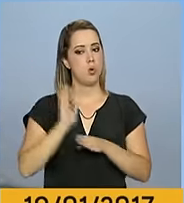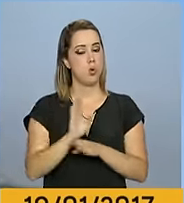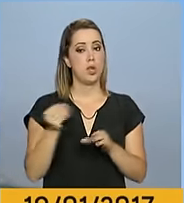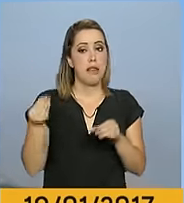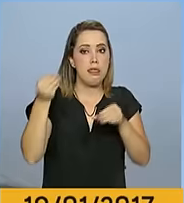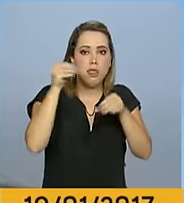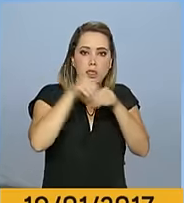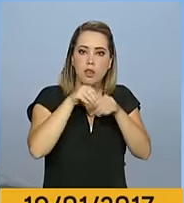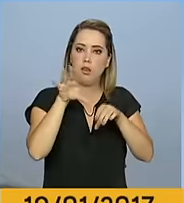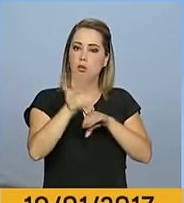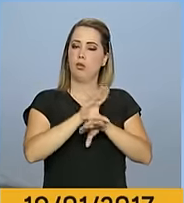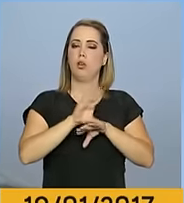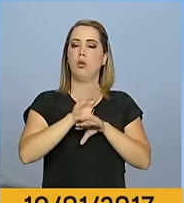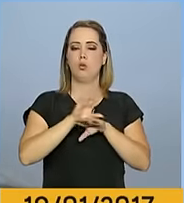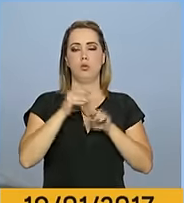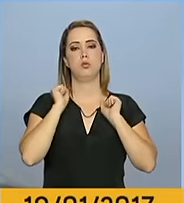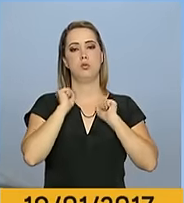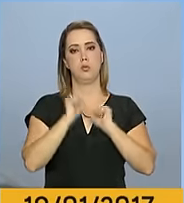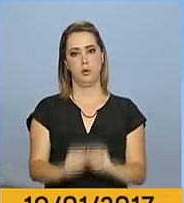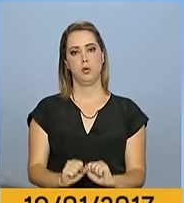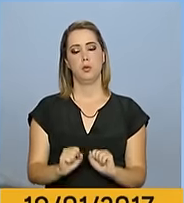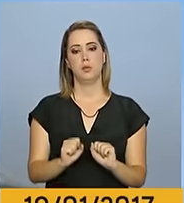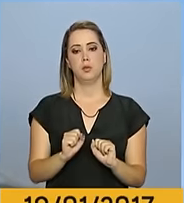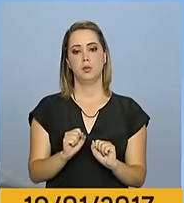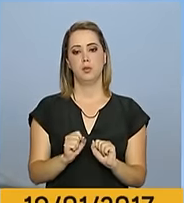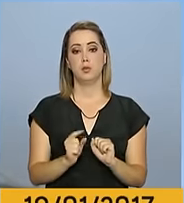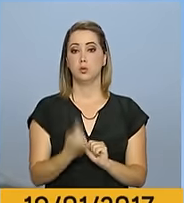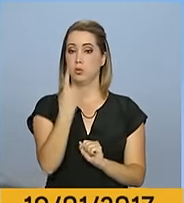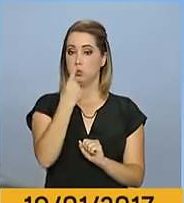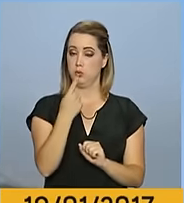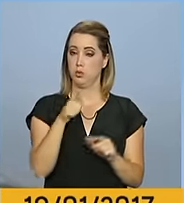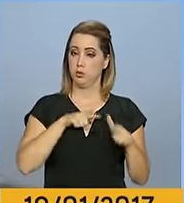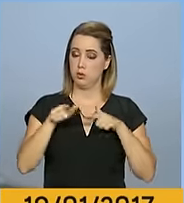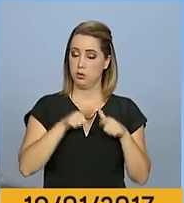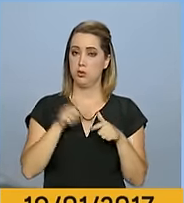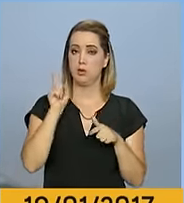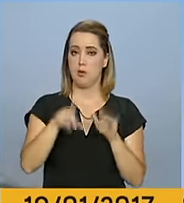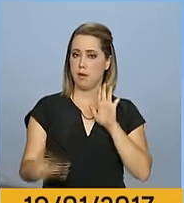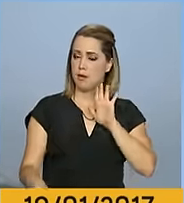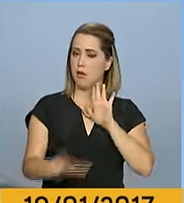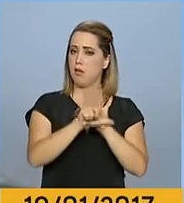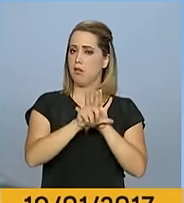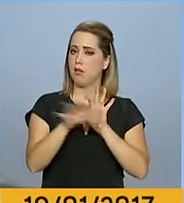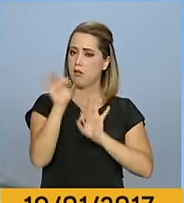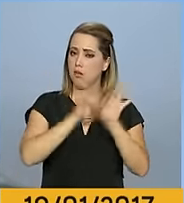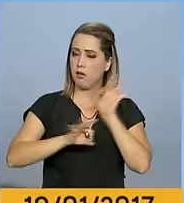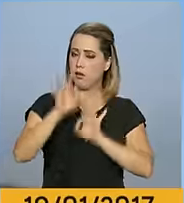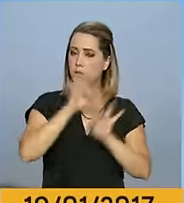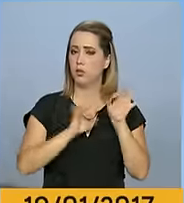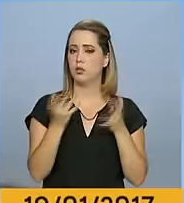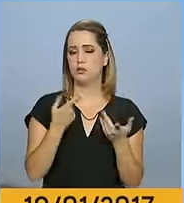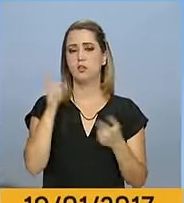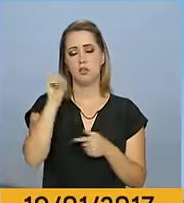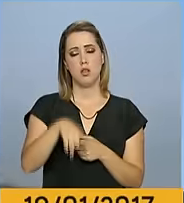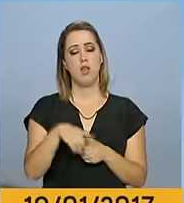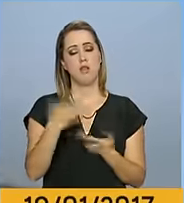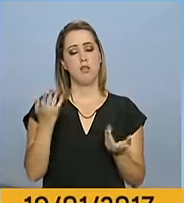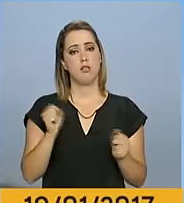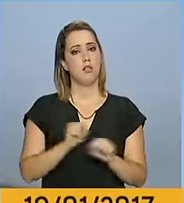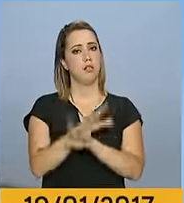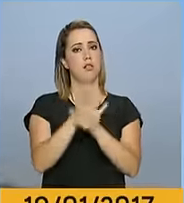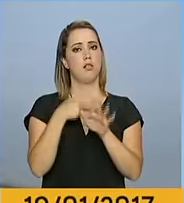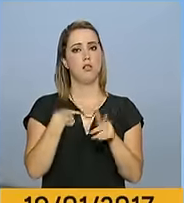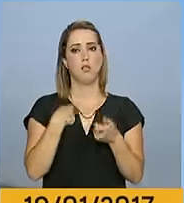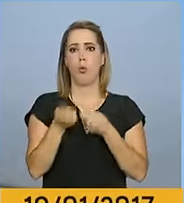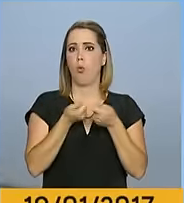texto constitucional, porque há permissão para isso, uma das funções das Forças Armadas é manter a lei e a ordem, e evidentemente que estava se